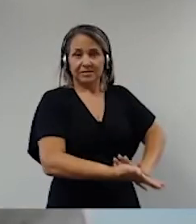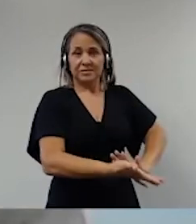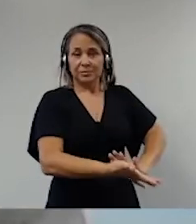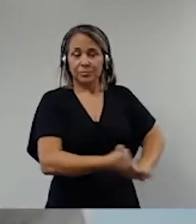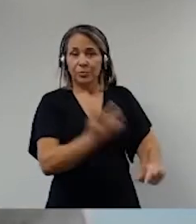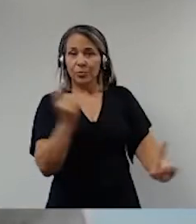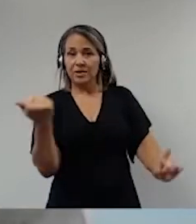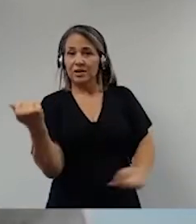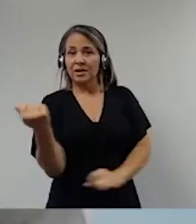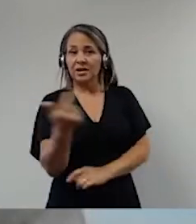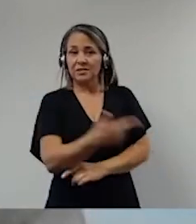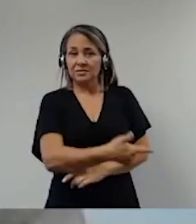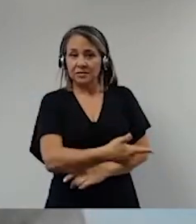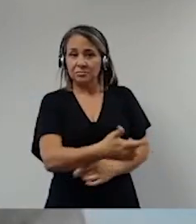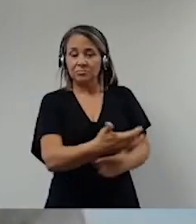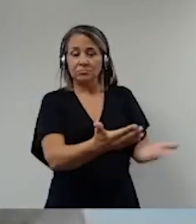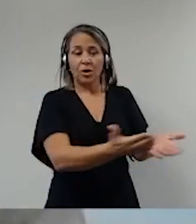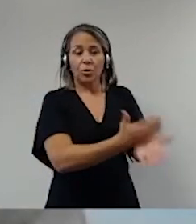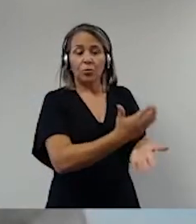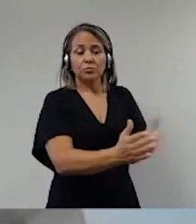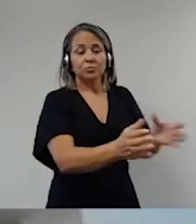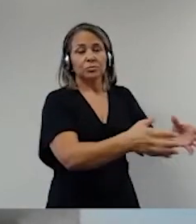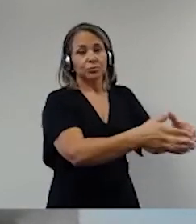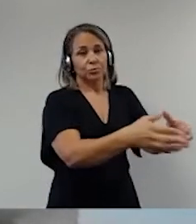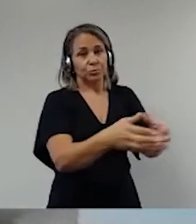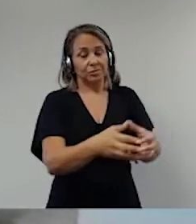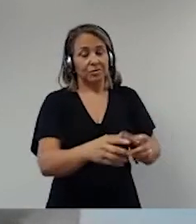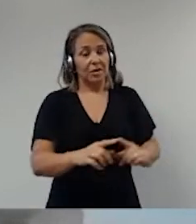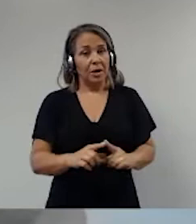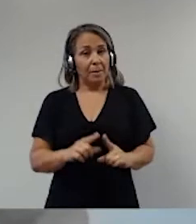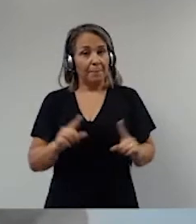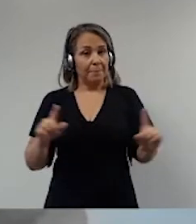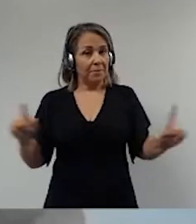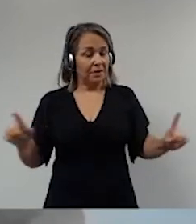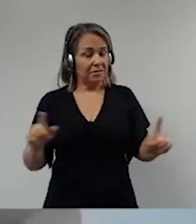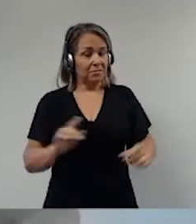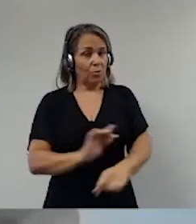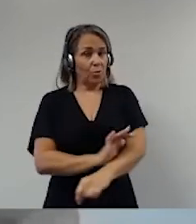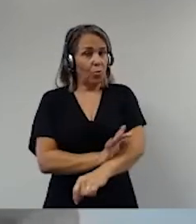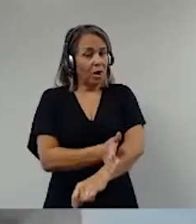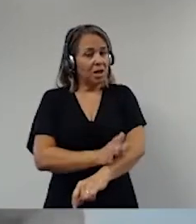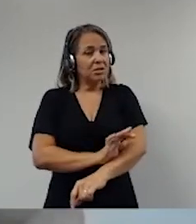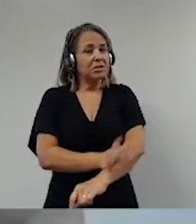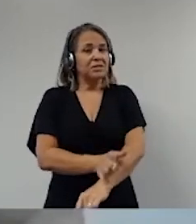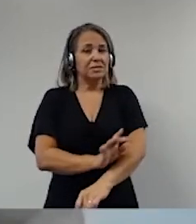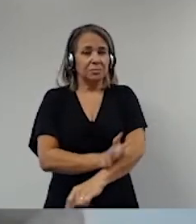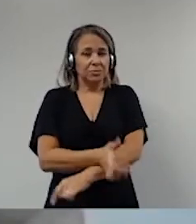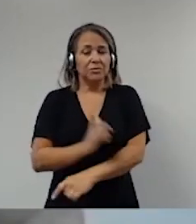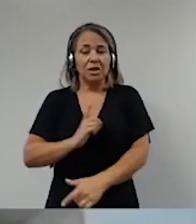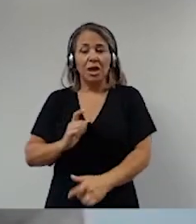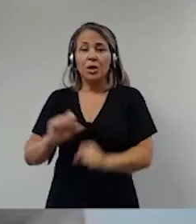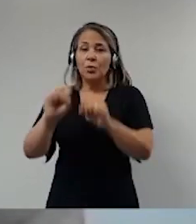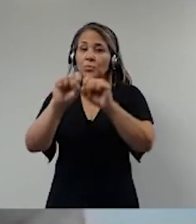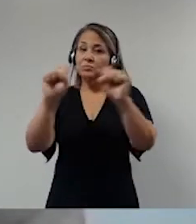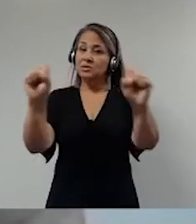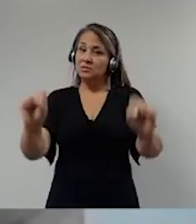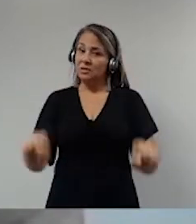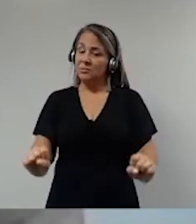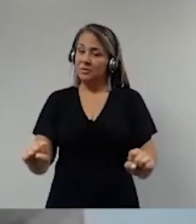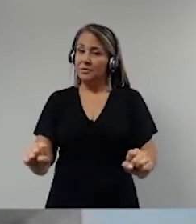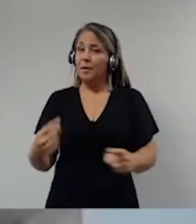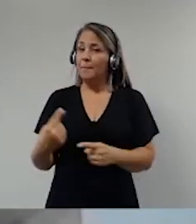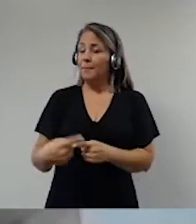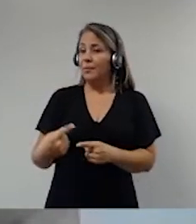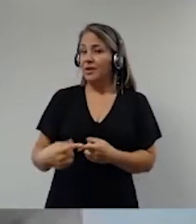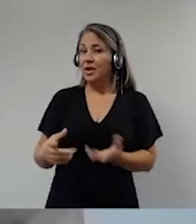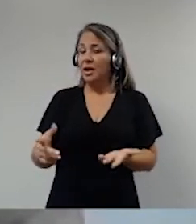em relação a determinados grupos. Mas o racismo tem um caráter sistêmico porque ele